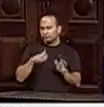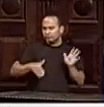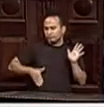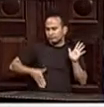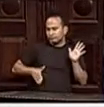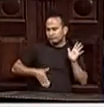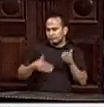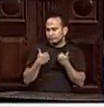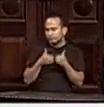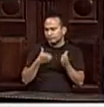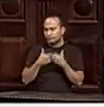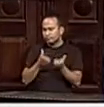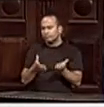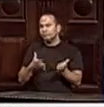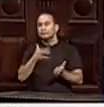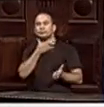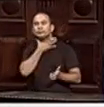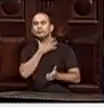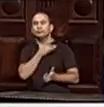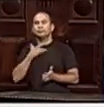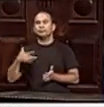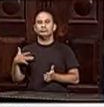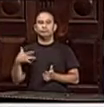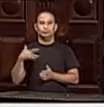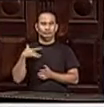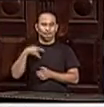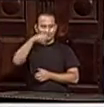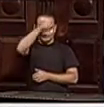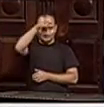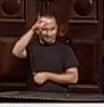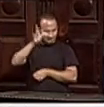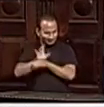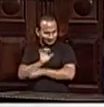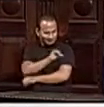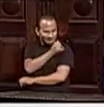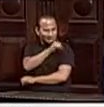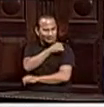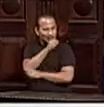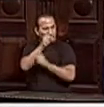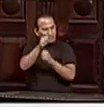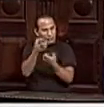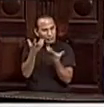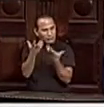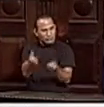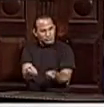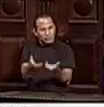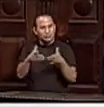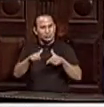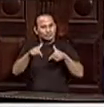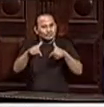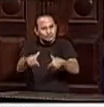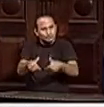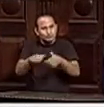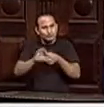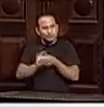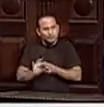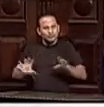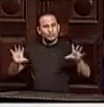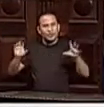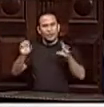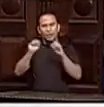transportes e a crise na saúde pública do estado do Rio de Janeiro, podem permitir uma atuação independente da